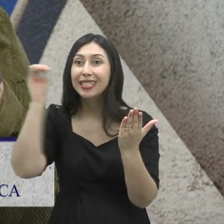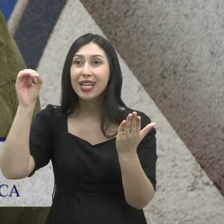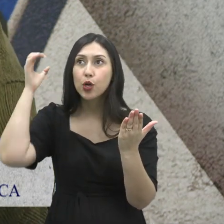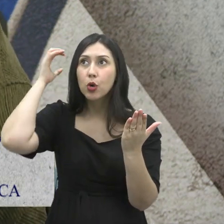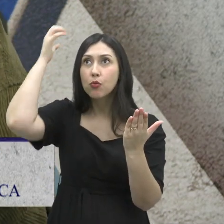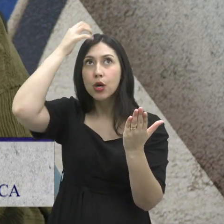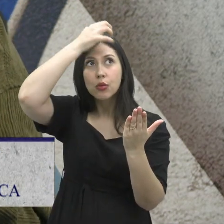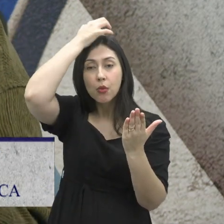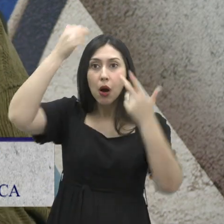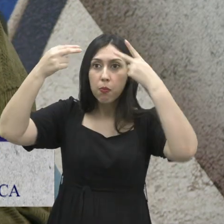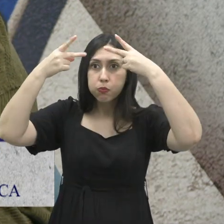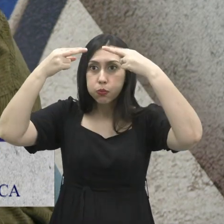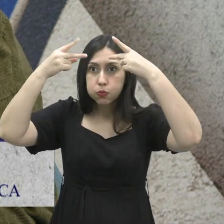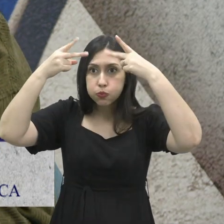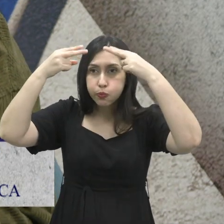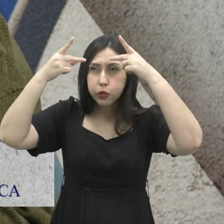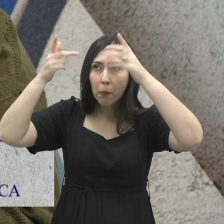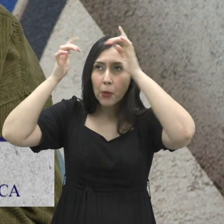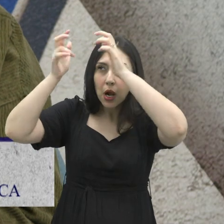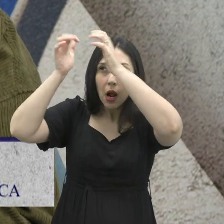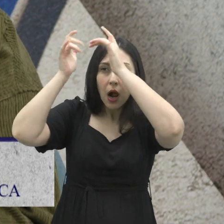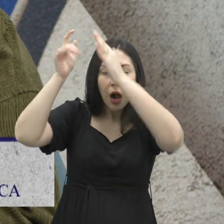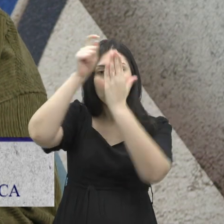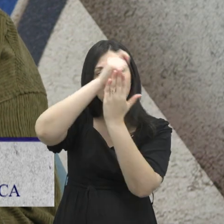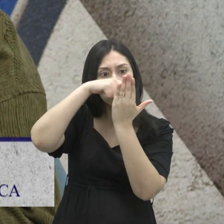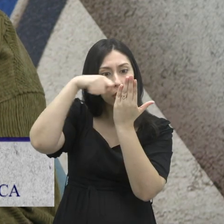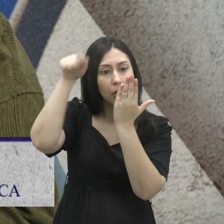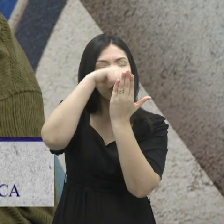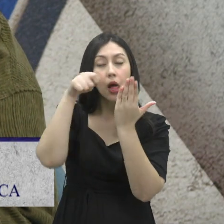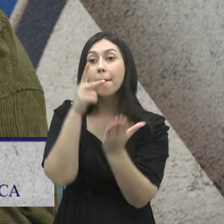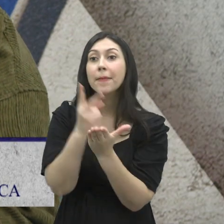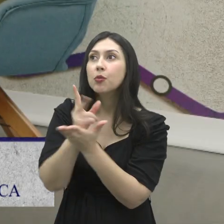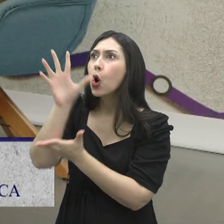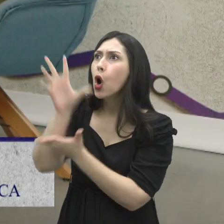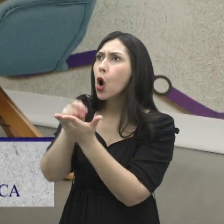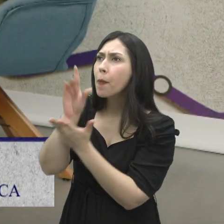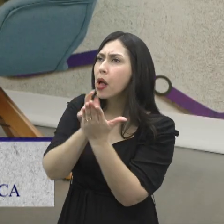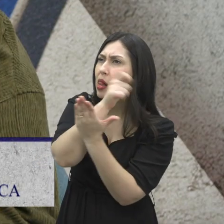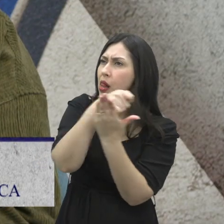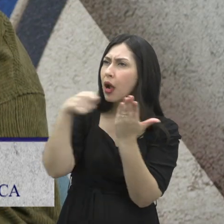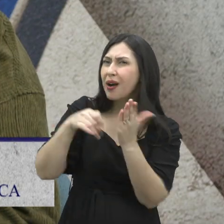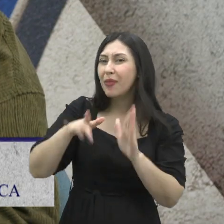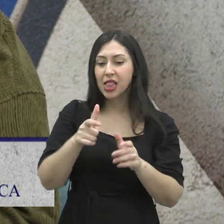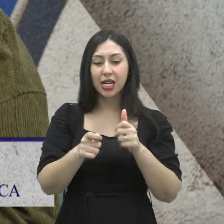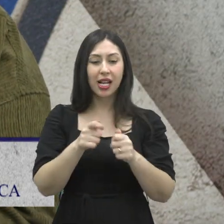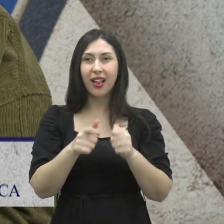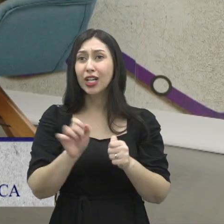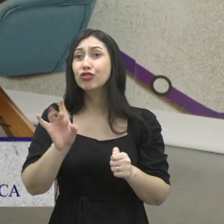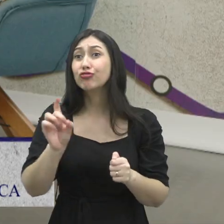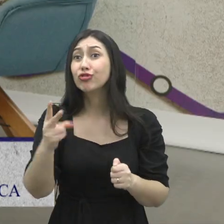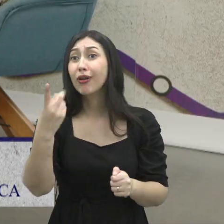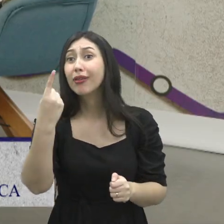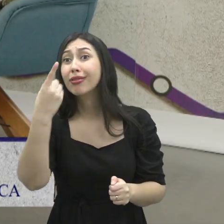muitos neurônios ali trabalhando para que você possa escrever ou até mesmo copiar algo. Mas quando você está digitando, você usa menos de 10.